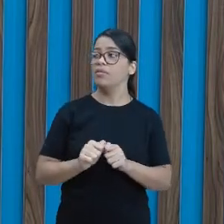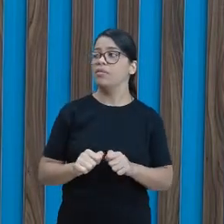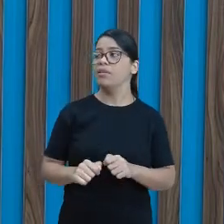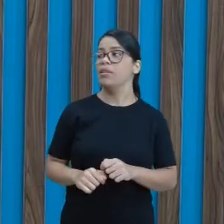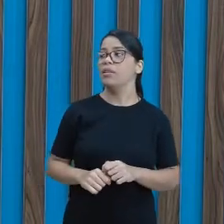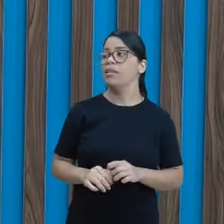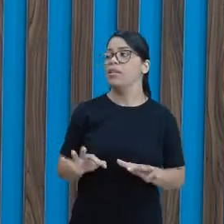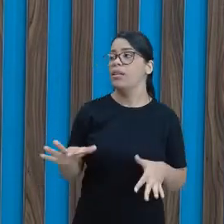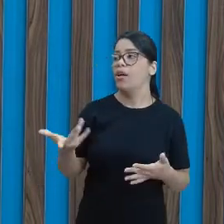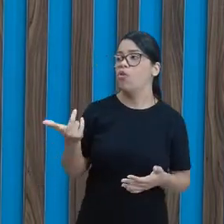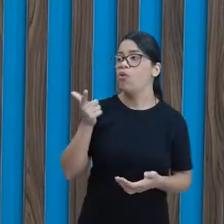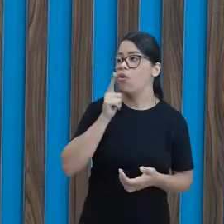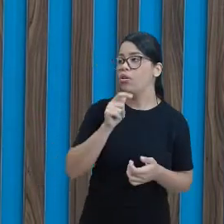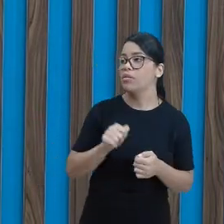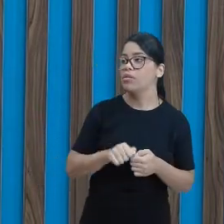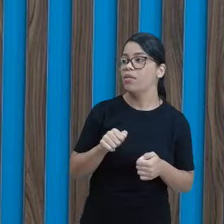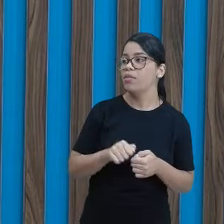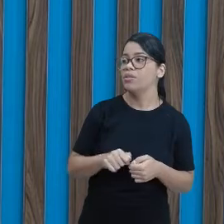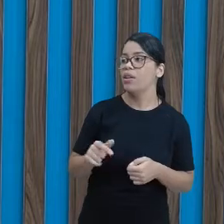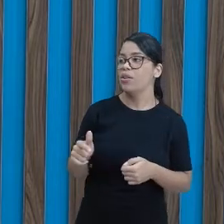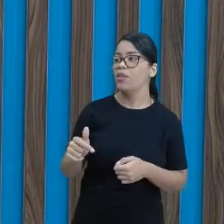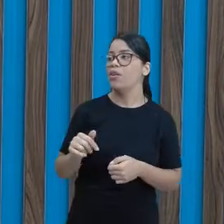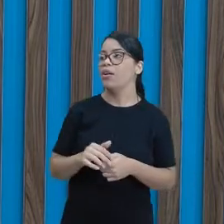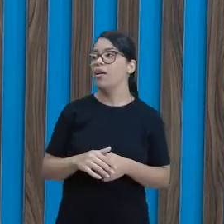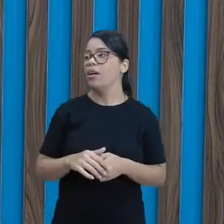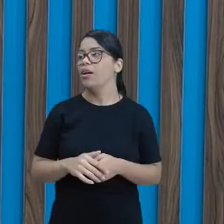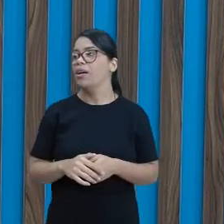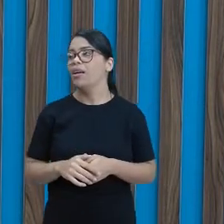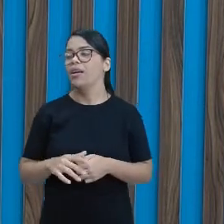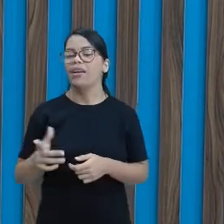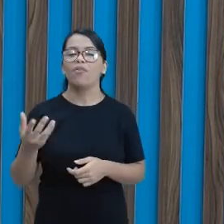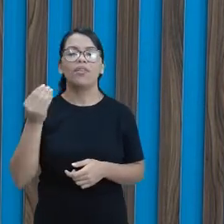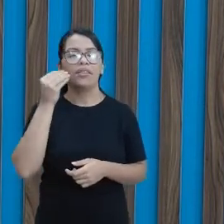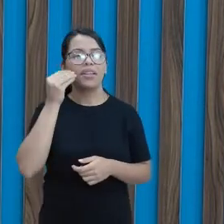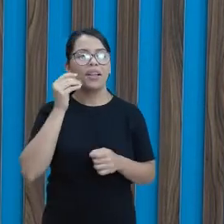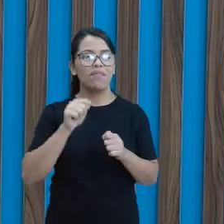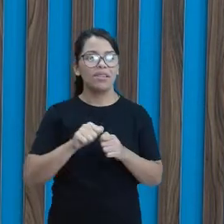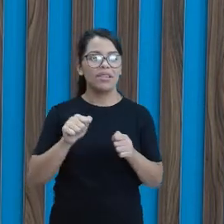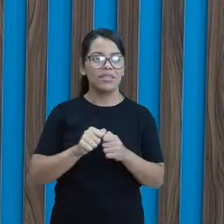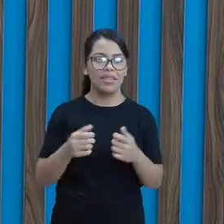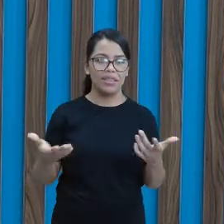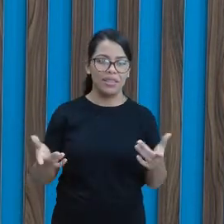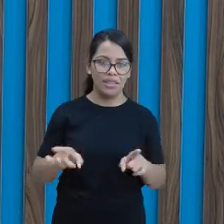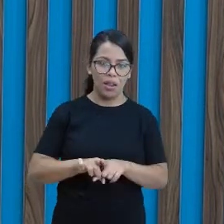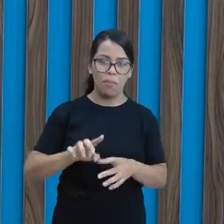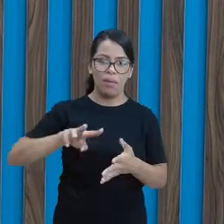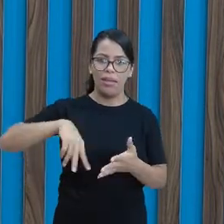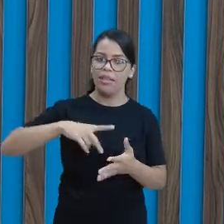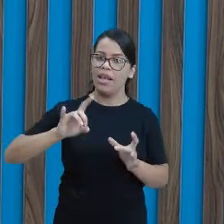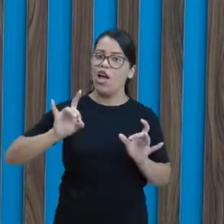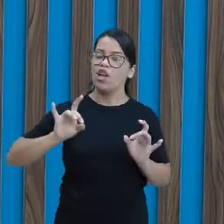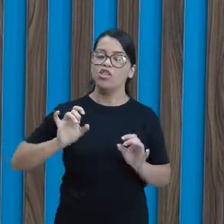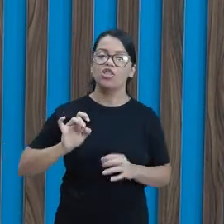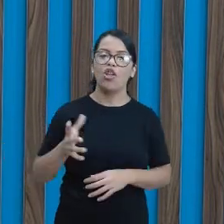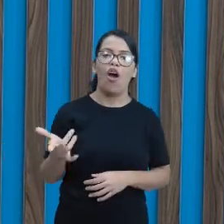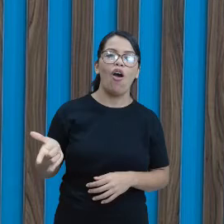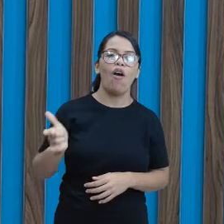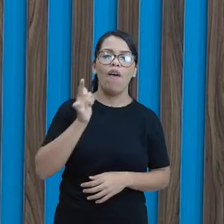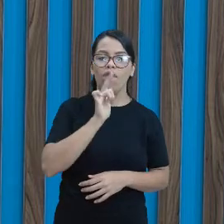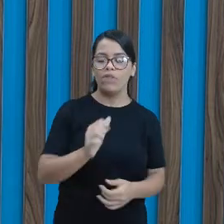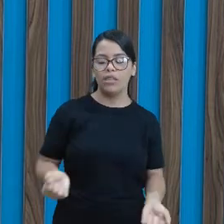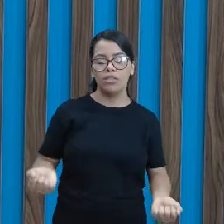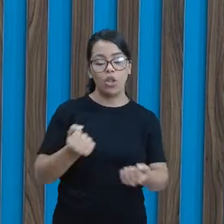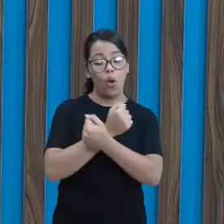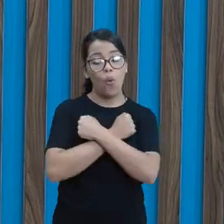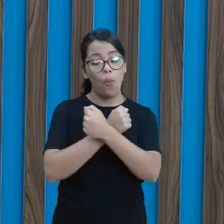também? Passa aí. Eu não vou me arriscar, não. Vou me arriscar. Enfim, gente, só vitória. Um forte